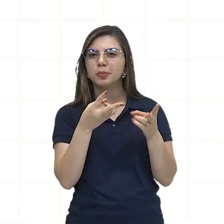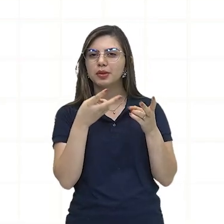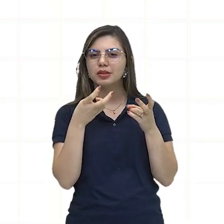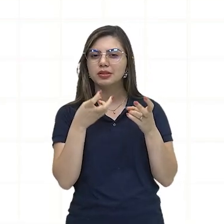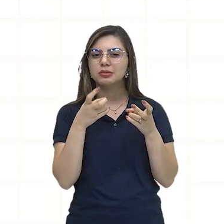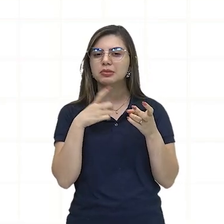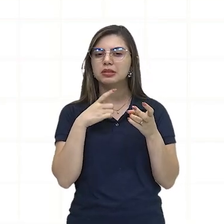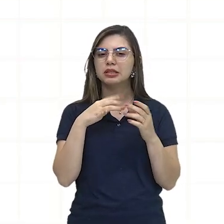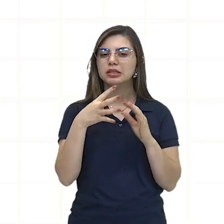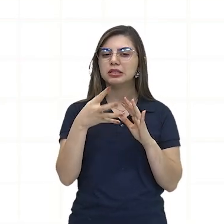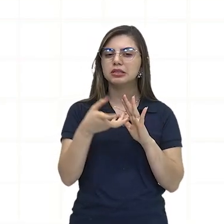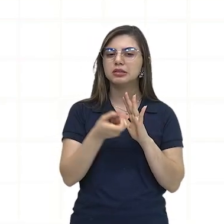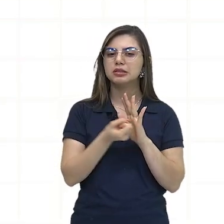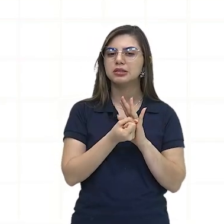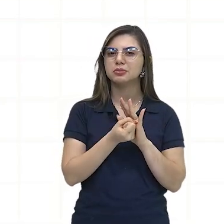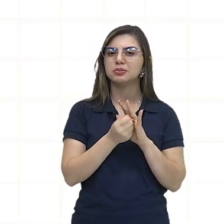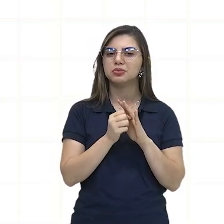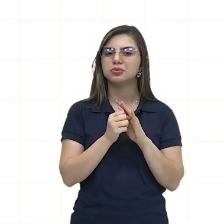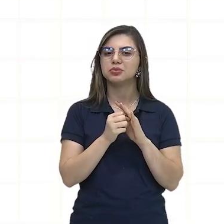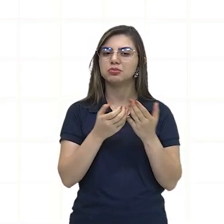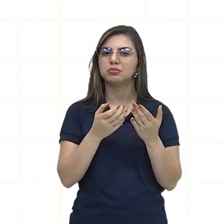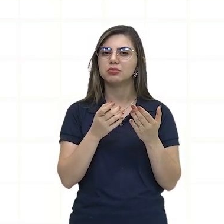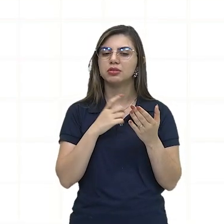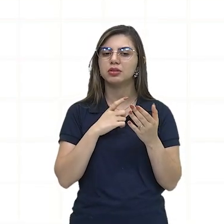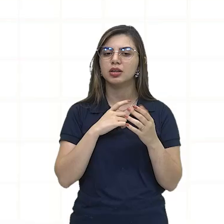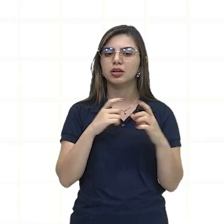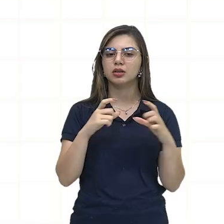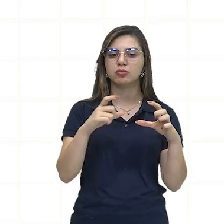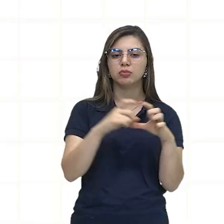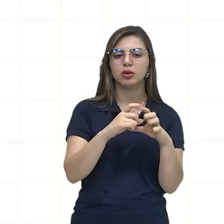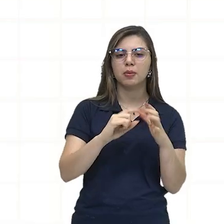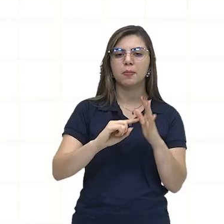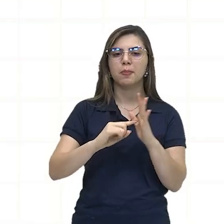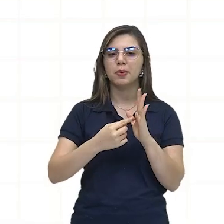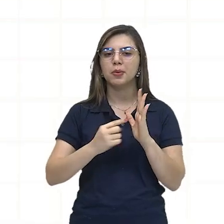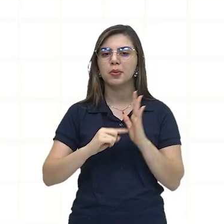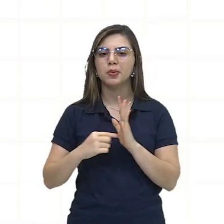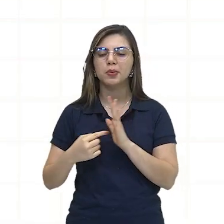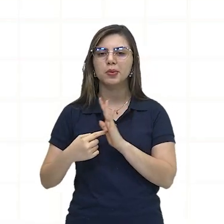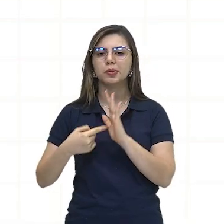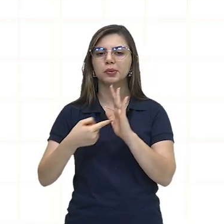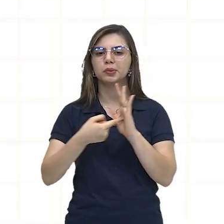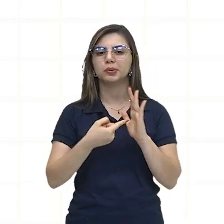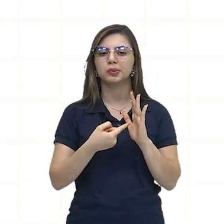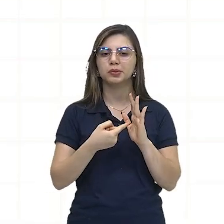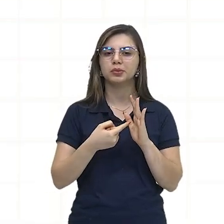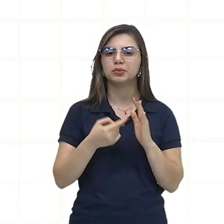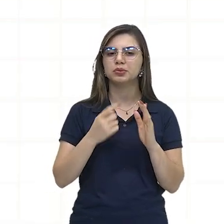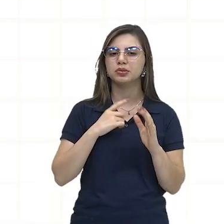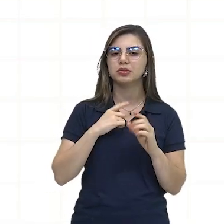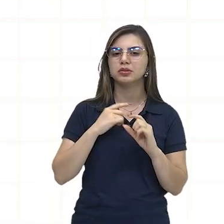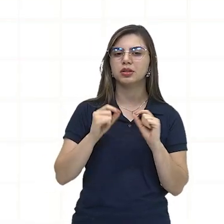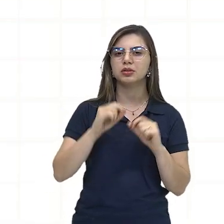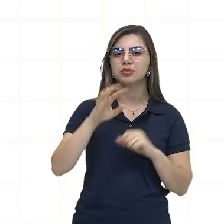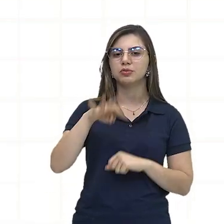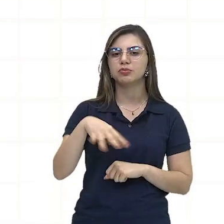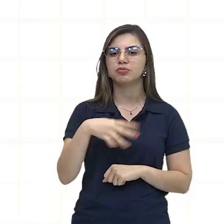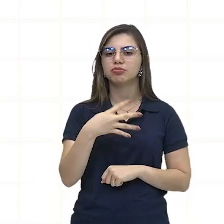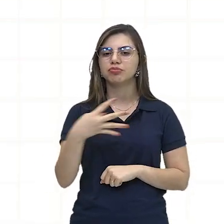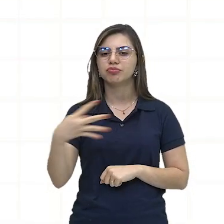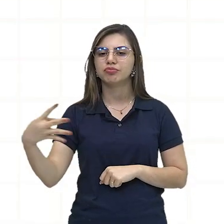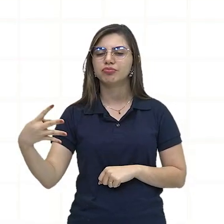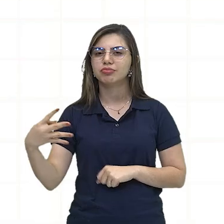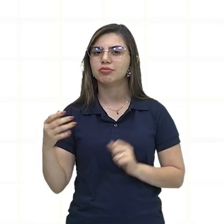diversos símbolos diferentes, círculos, pequenos pontos, listras, linhas. Isso